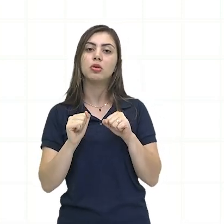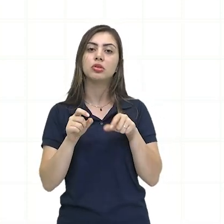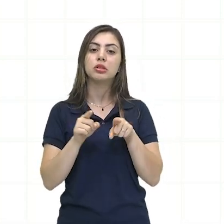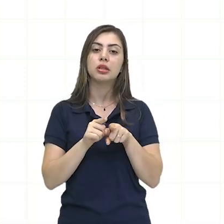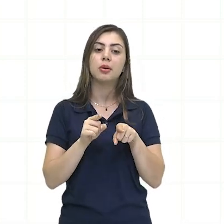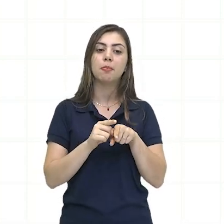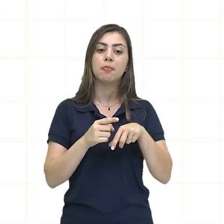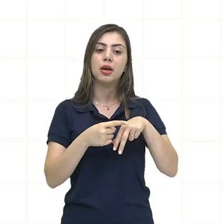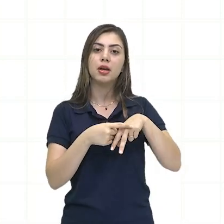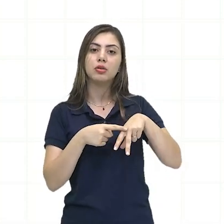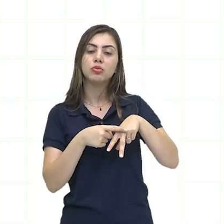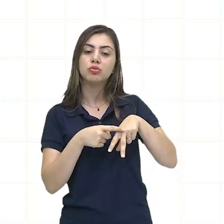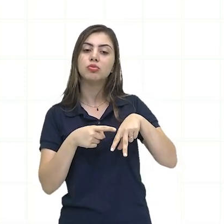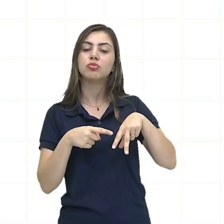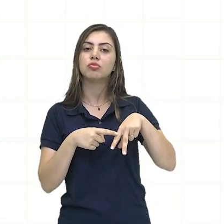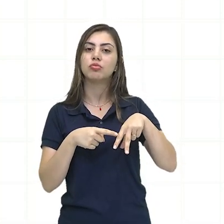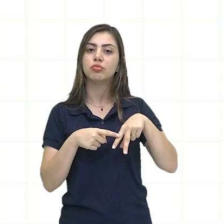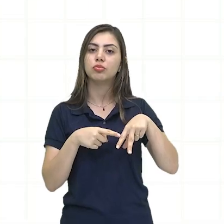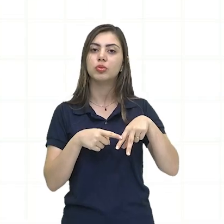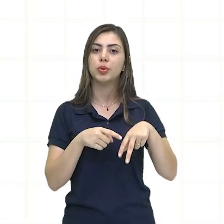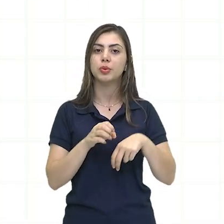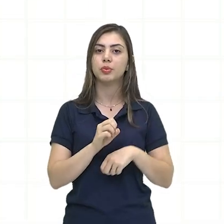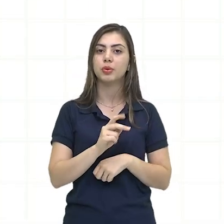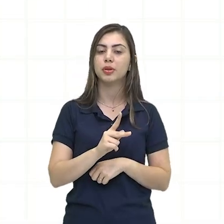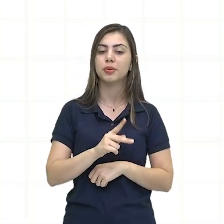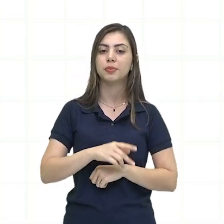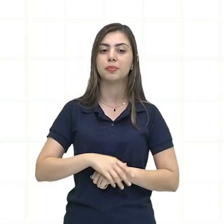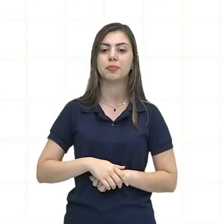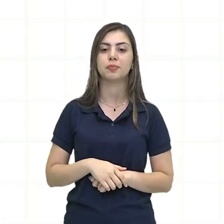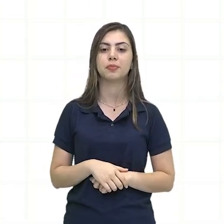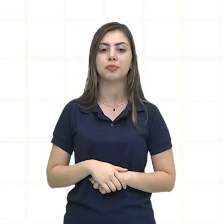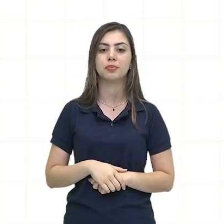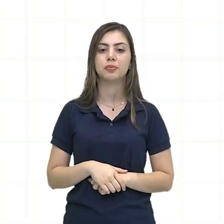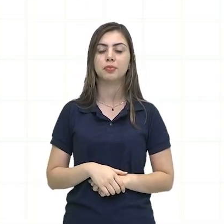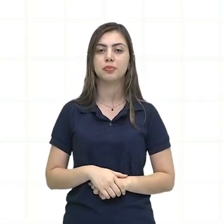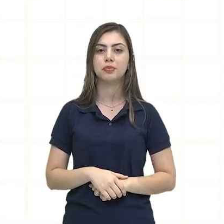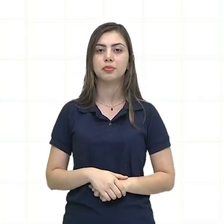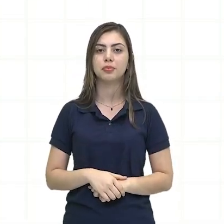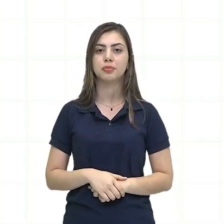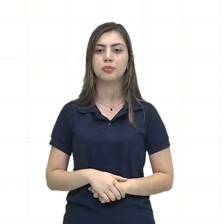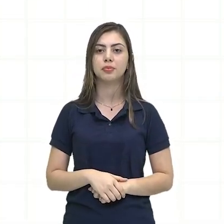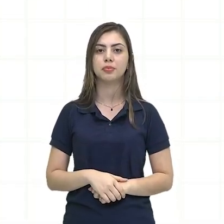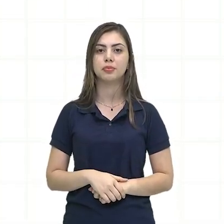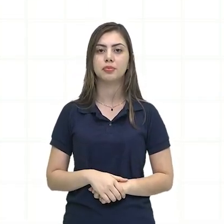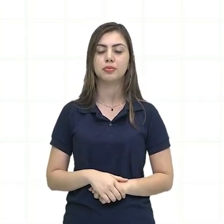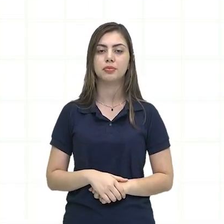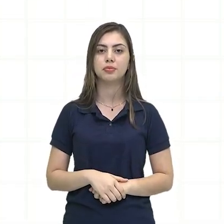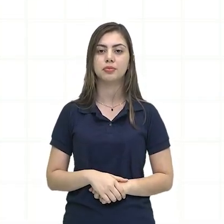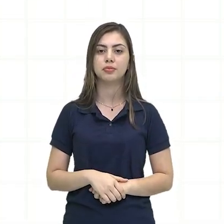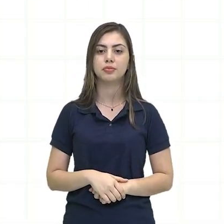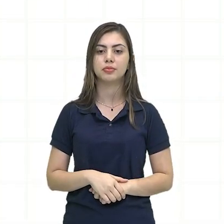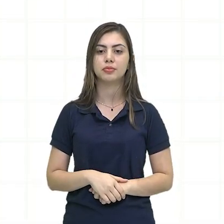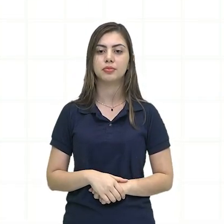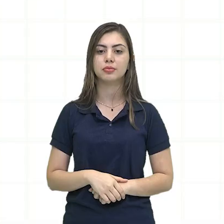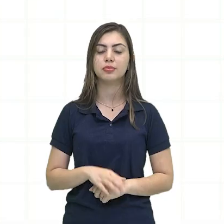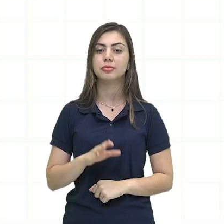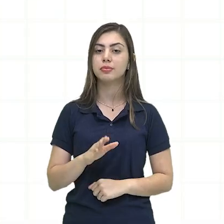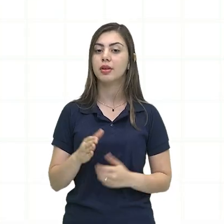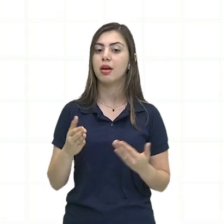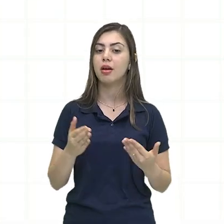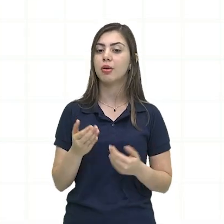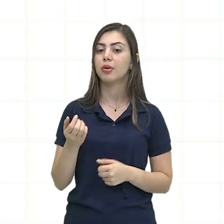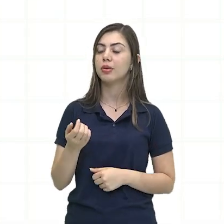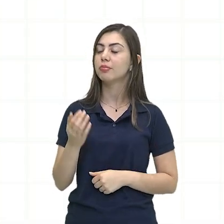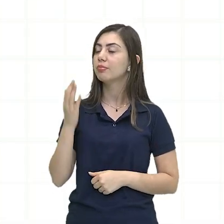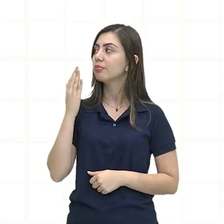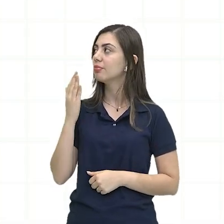vai ter os líquidos sinoviais, certo? E passamos aí, né, para a